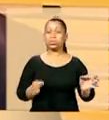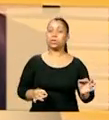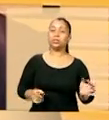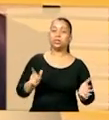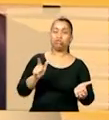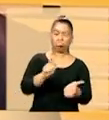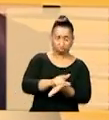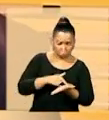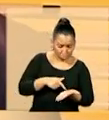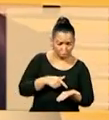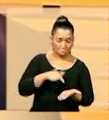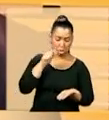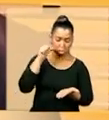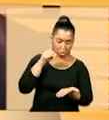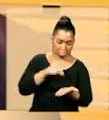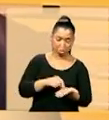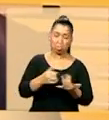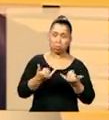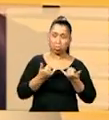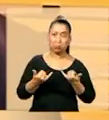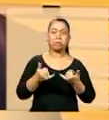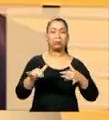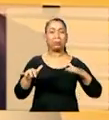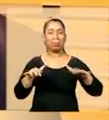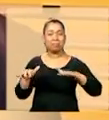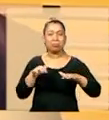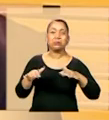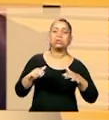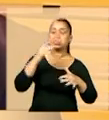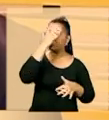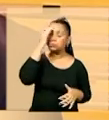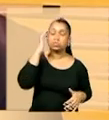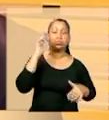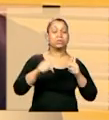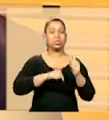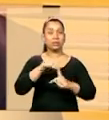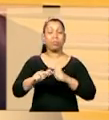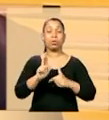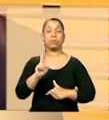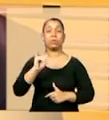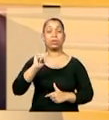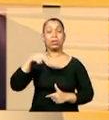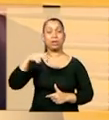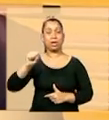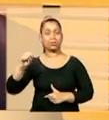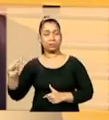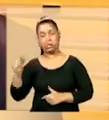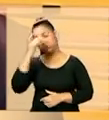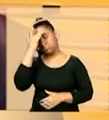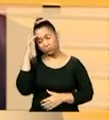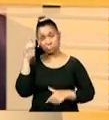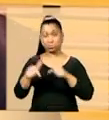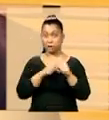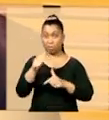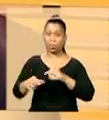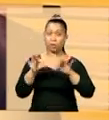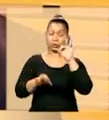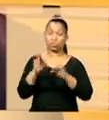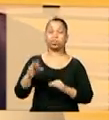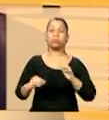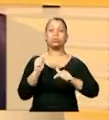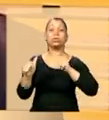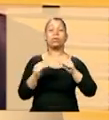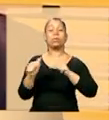a notificação, a comunicação, a movimentação dos próprios funcionários do INSS, dos próprios servidores da Justiça do